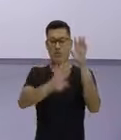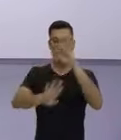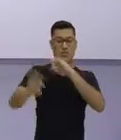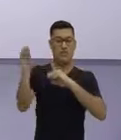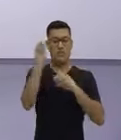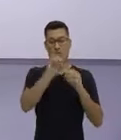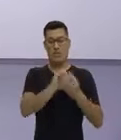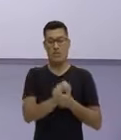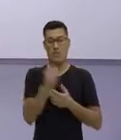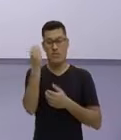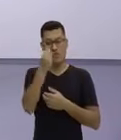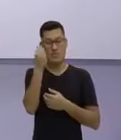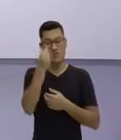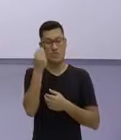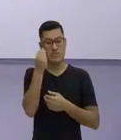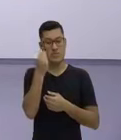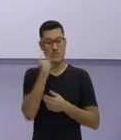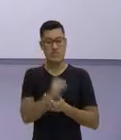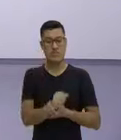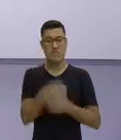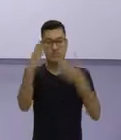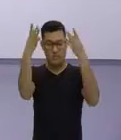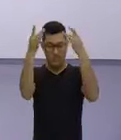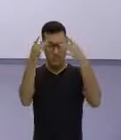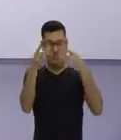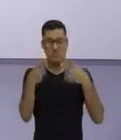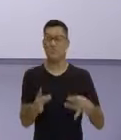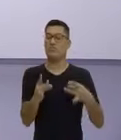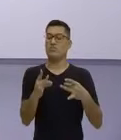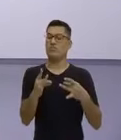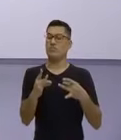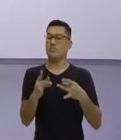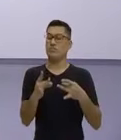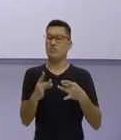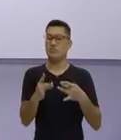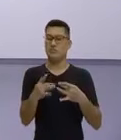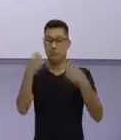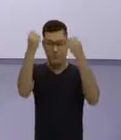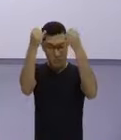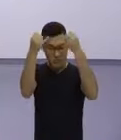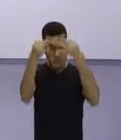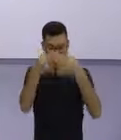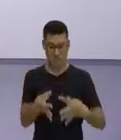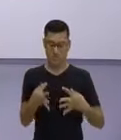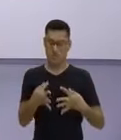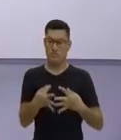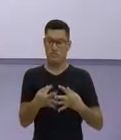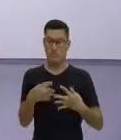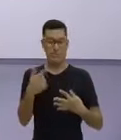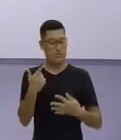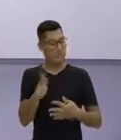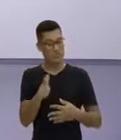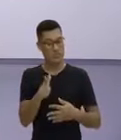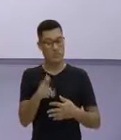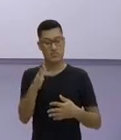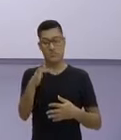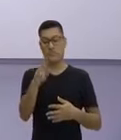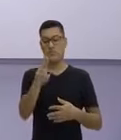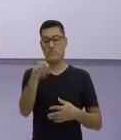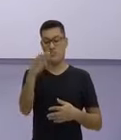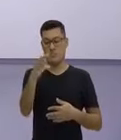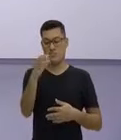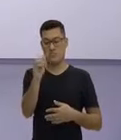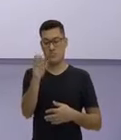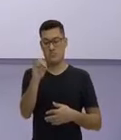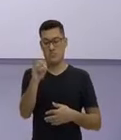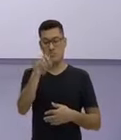função afim, você vai trabalhar com a parte variável, parte fixa. Tá? Se caso não tenha, então a função linear. Tá? Tem só a parte